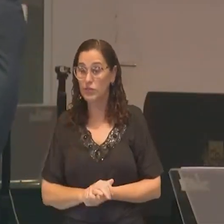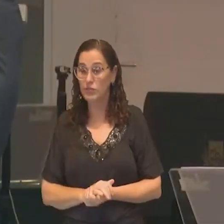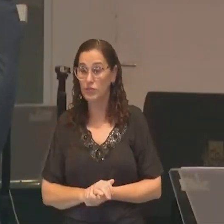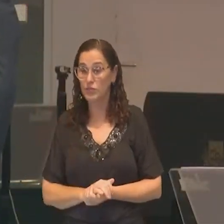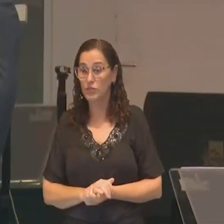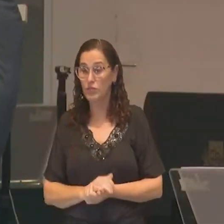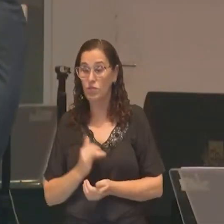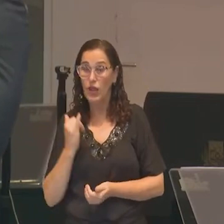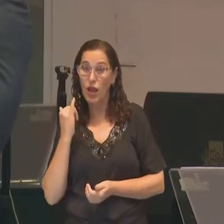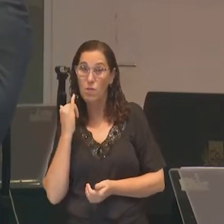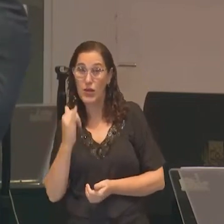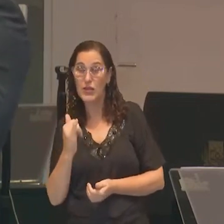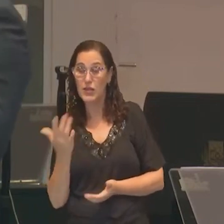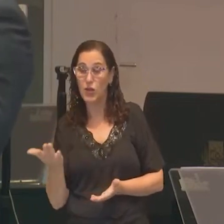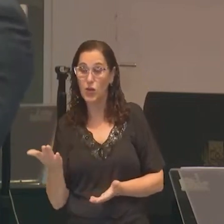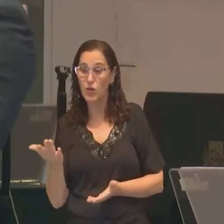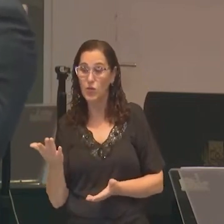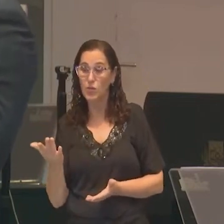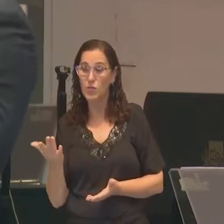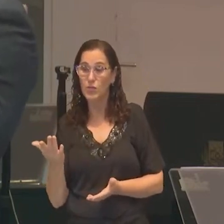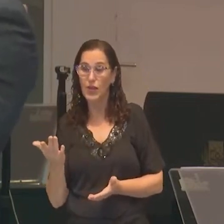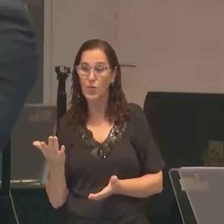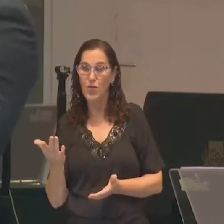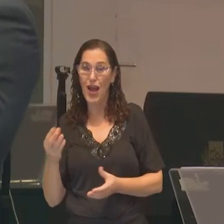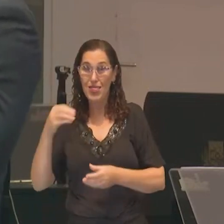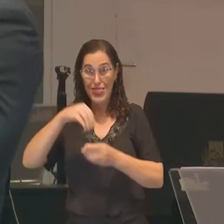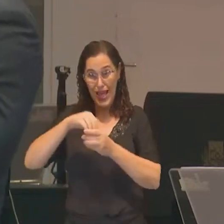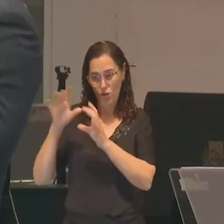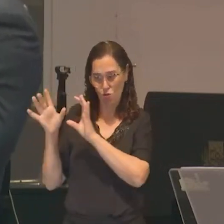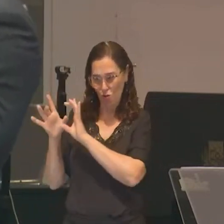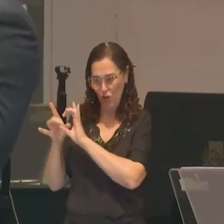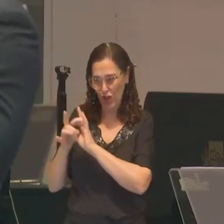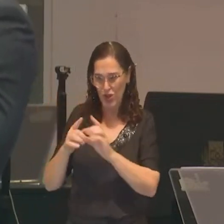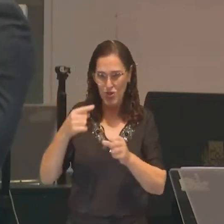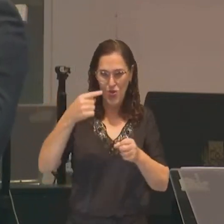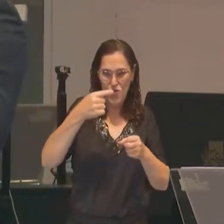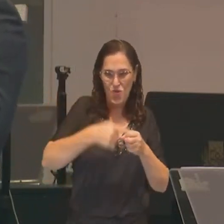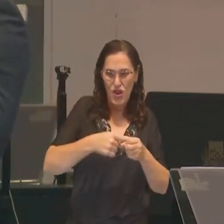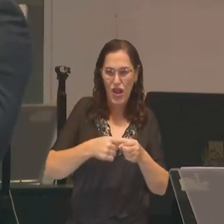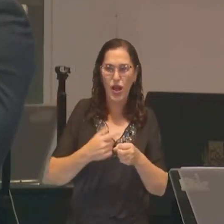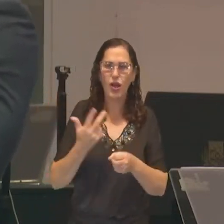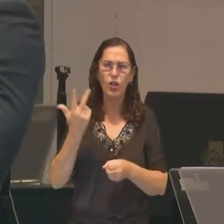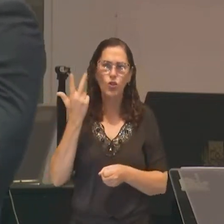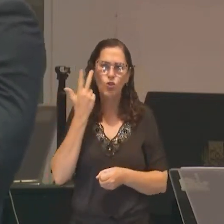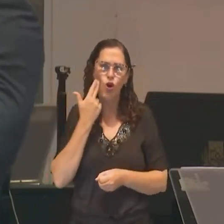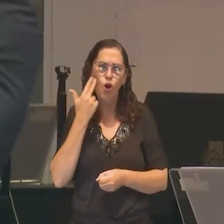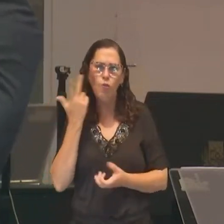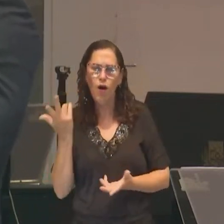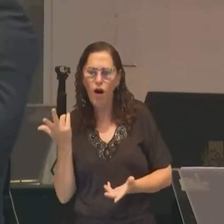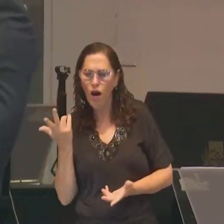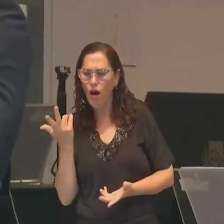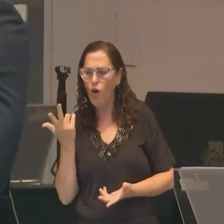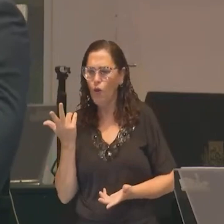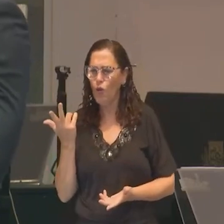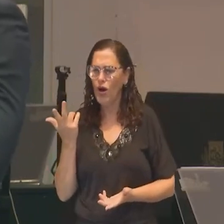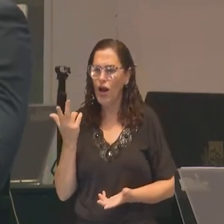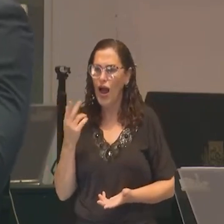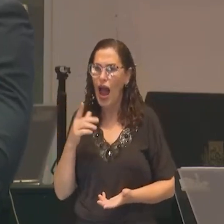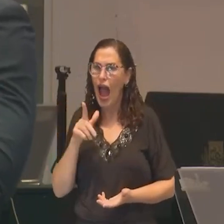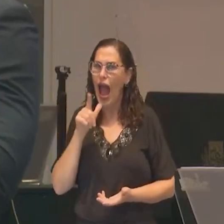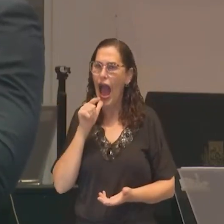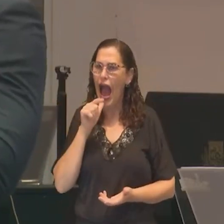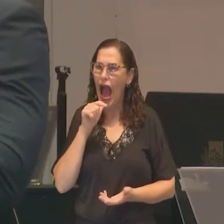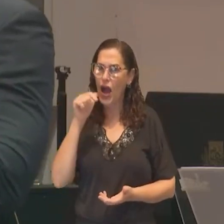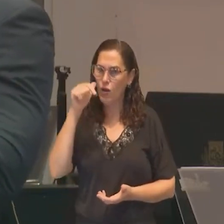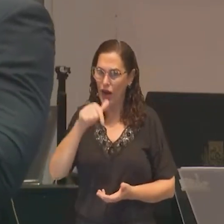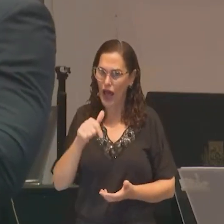essa menção, porque fazia parte do contexto daquela cidade, era algo natural para ele saber, porque as águas